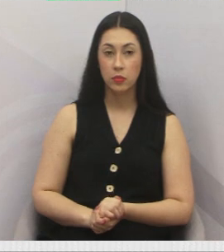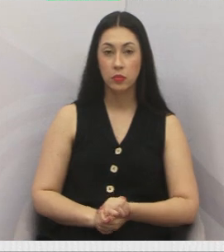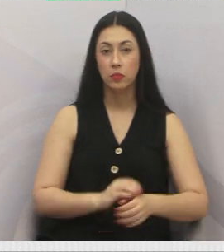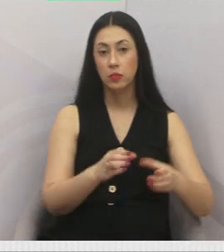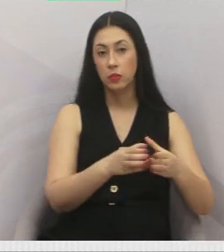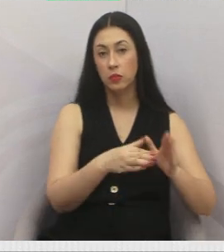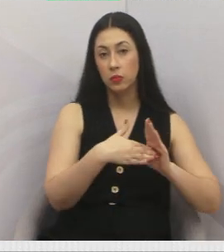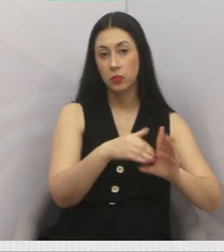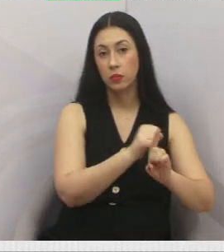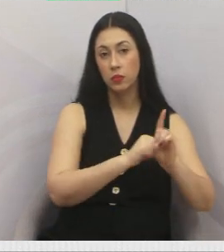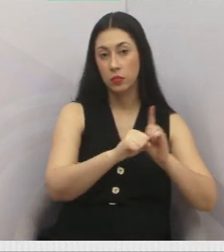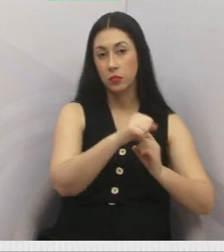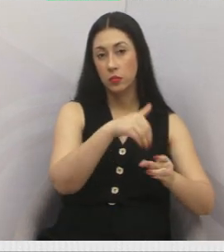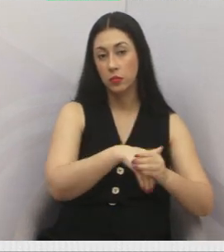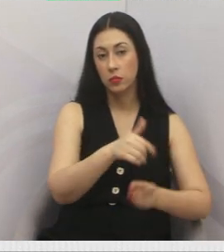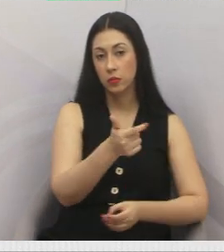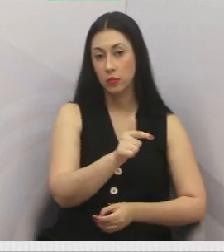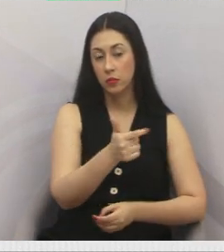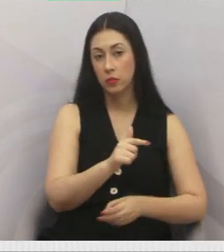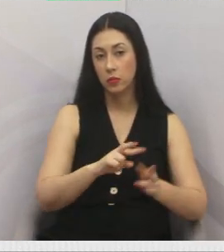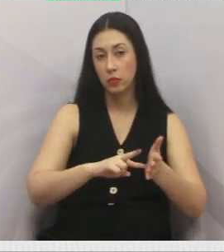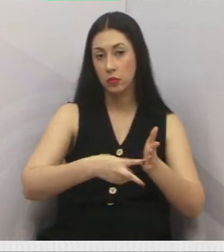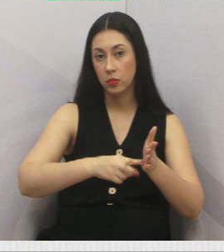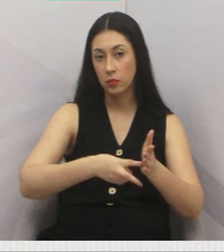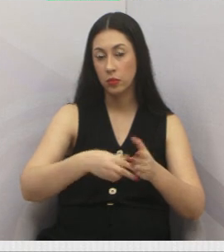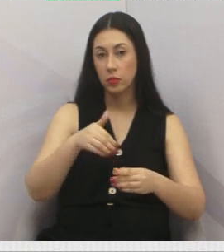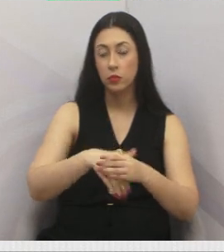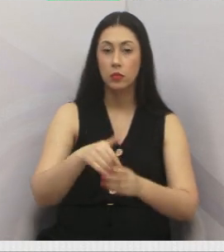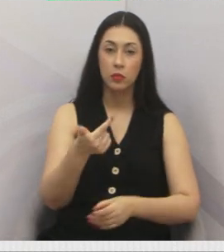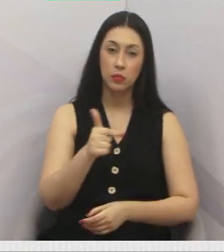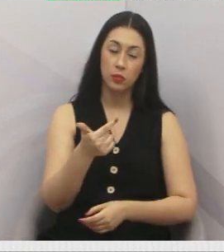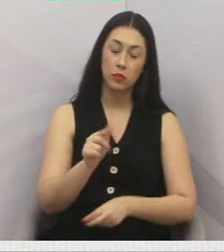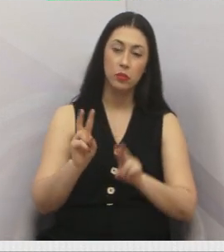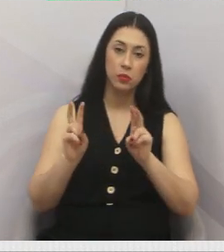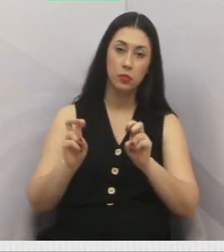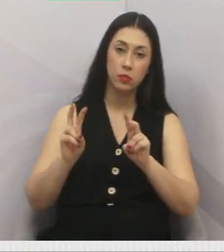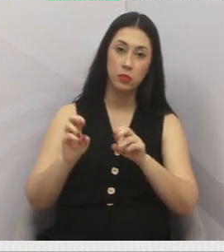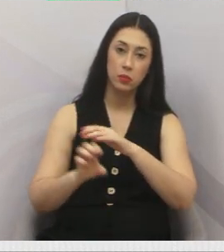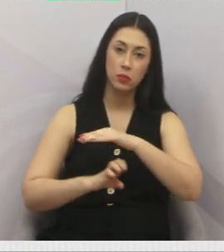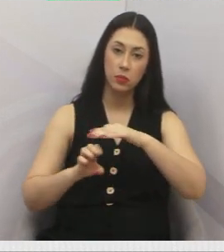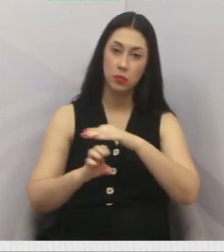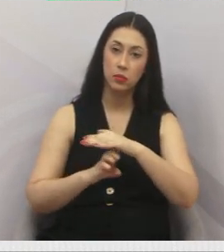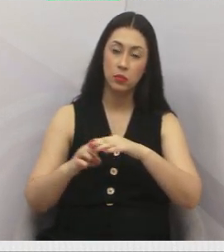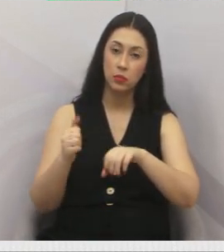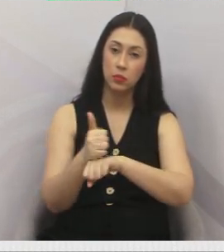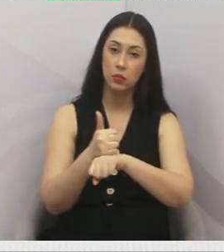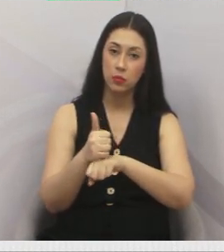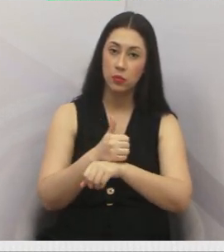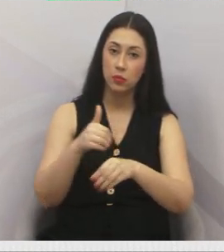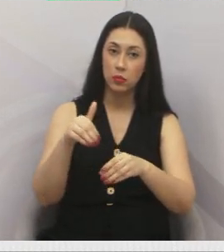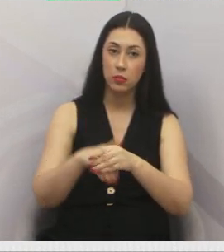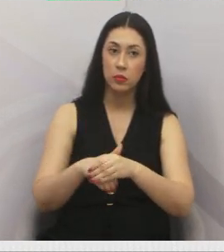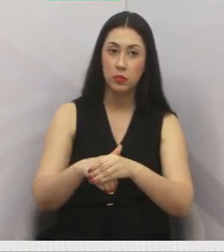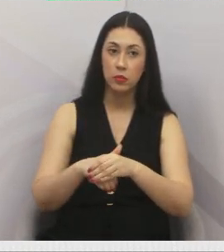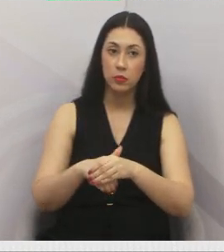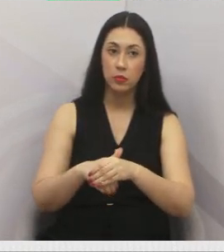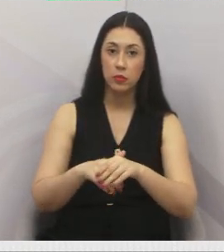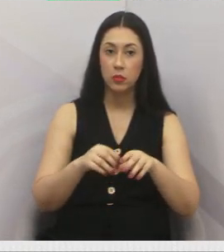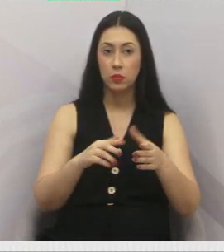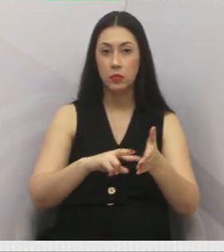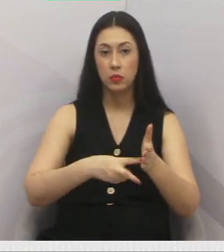Movimentos Populares, voto em branco. Entidade de classe sindical, voto em branco. Empresas ou entidades profissionais, um voto para sindicato